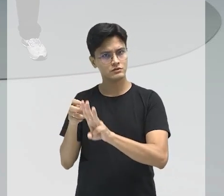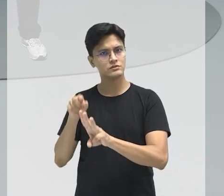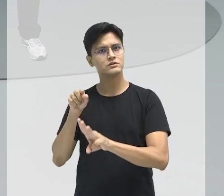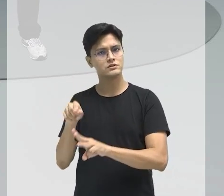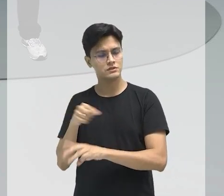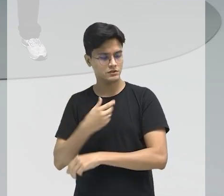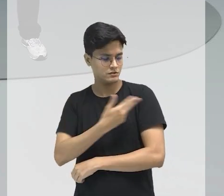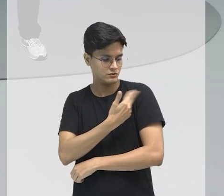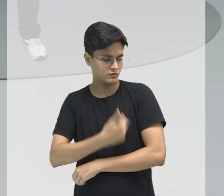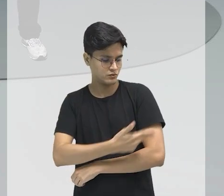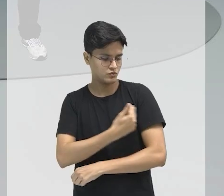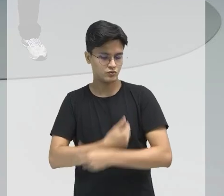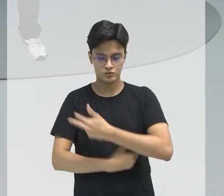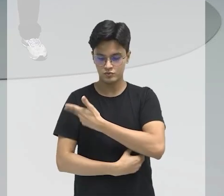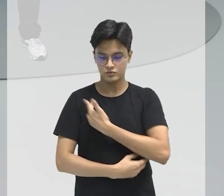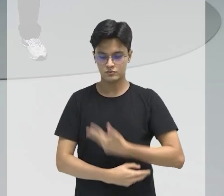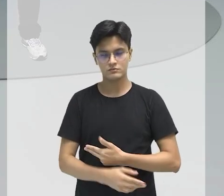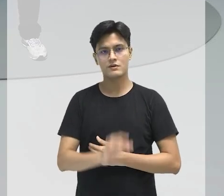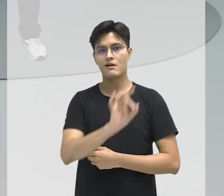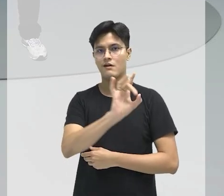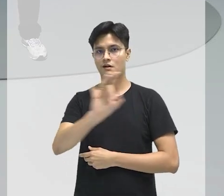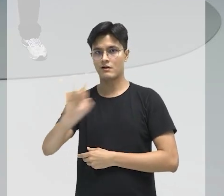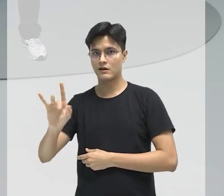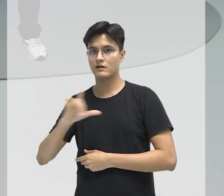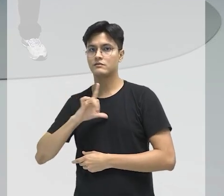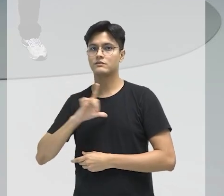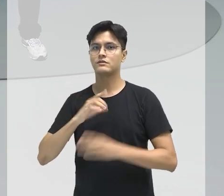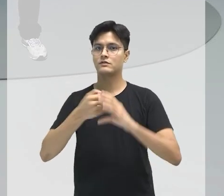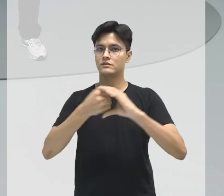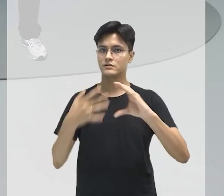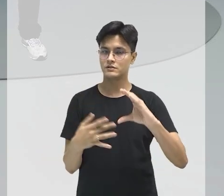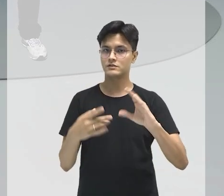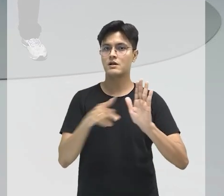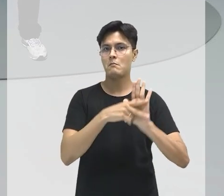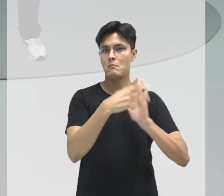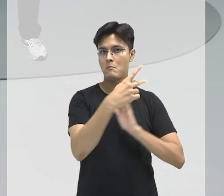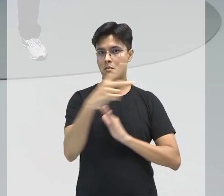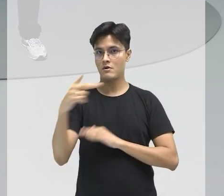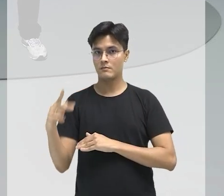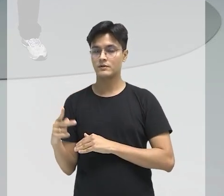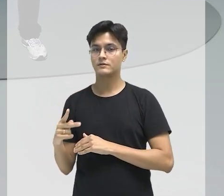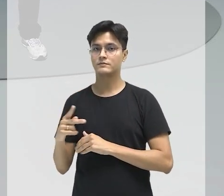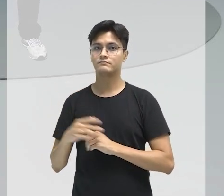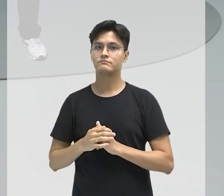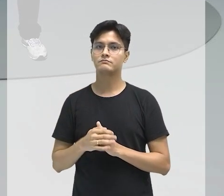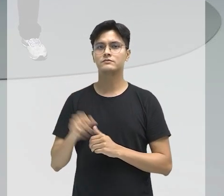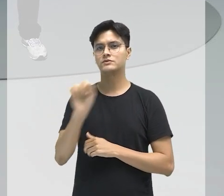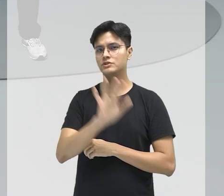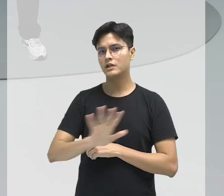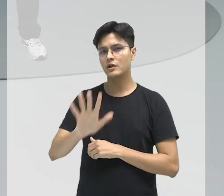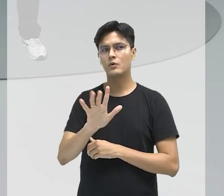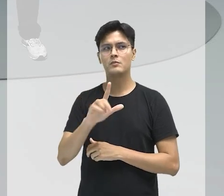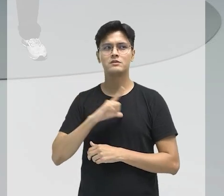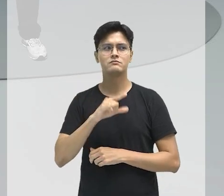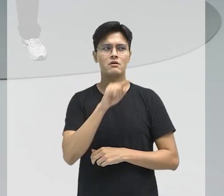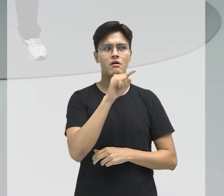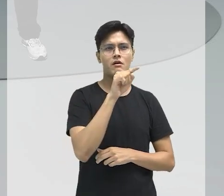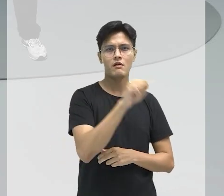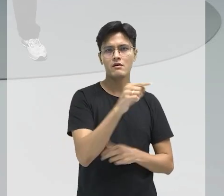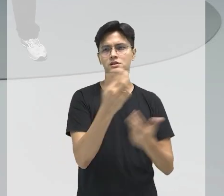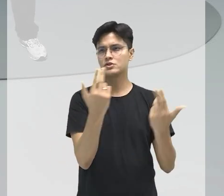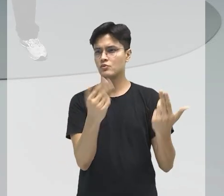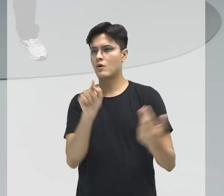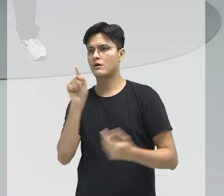né, no seu corpo. E cada um tem a sua particularidade. Não tem, dificilmente você vai achar um igual ao